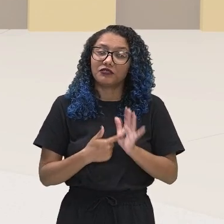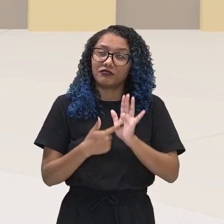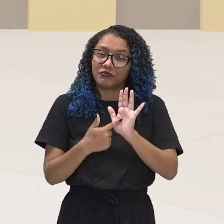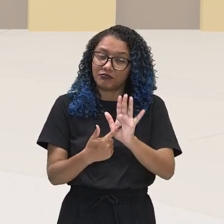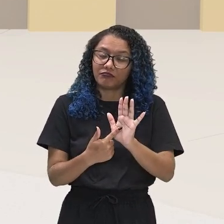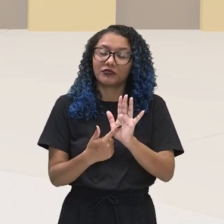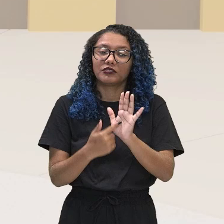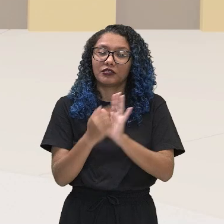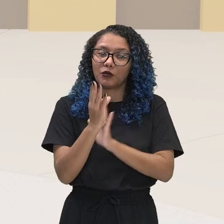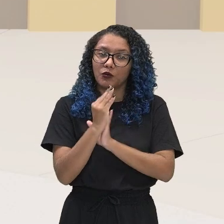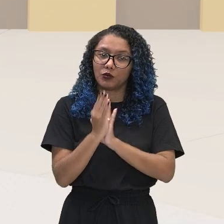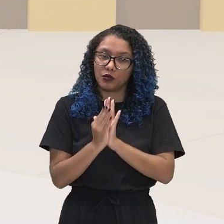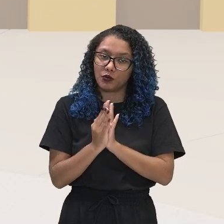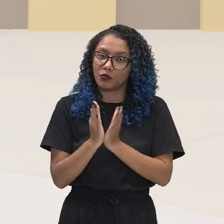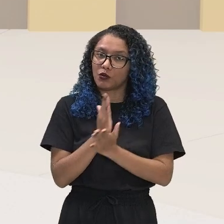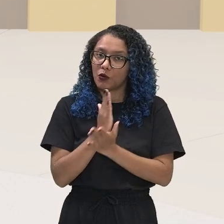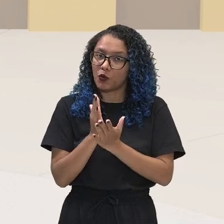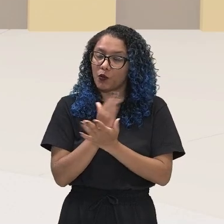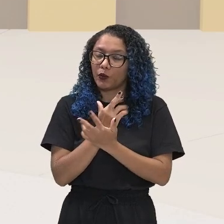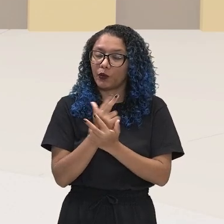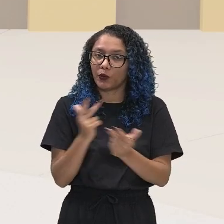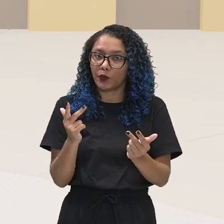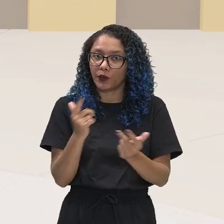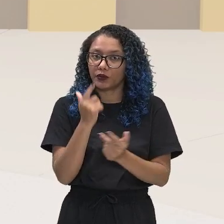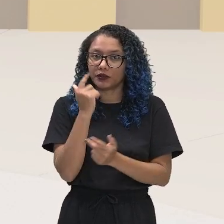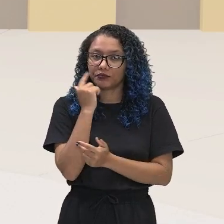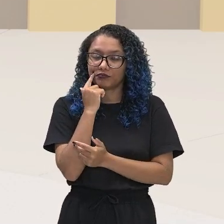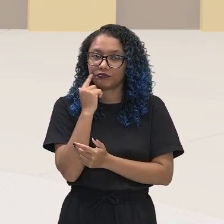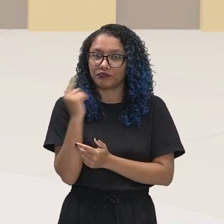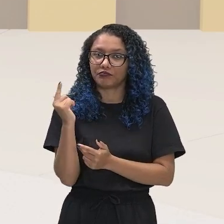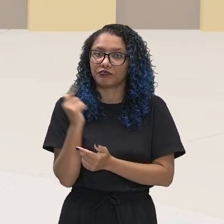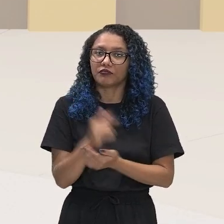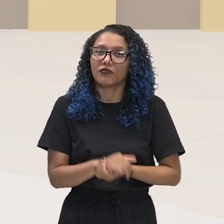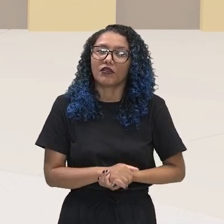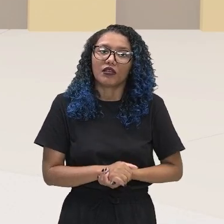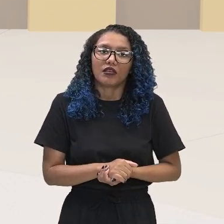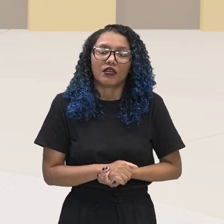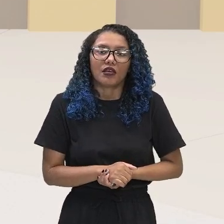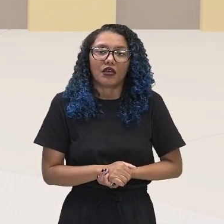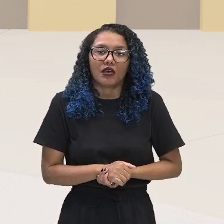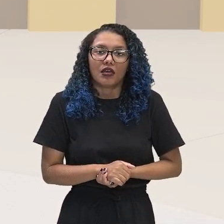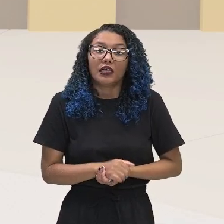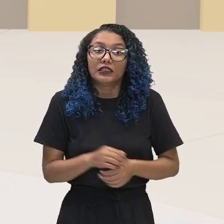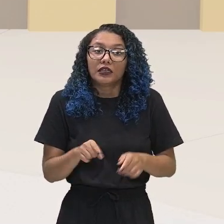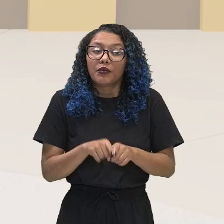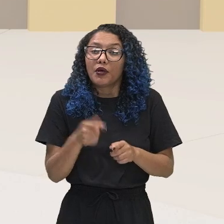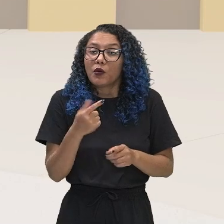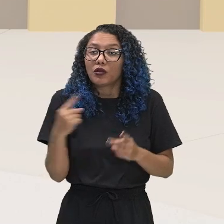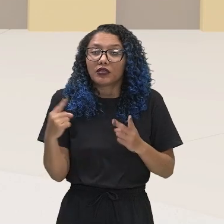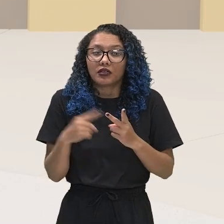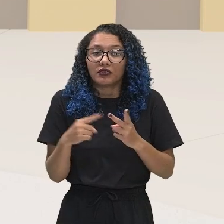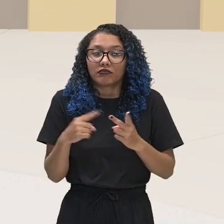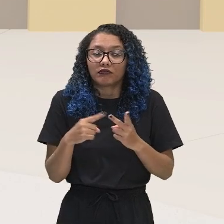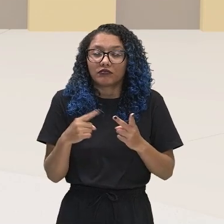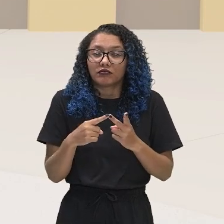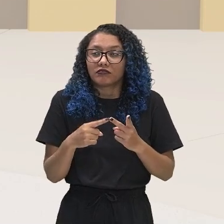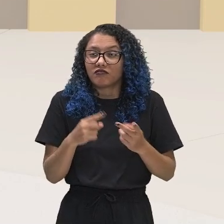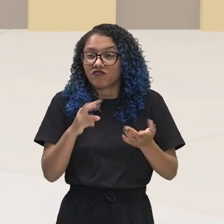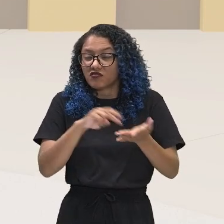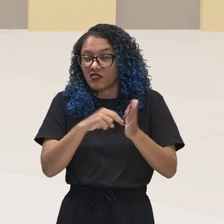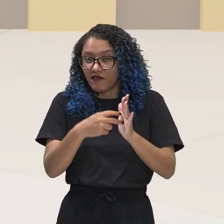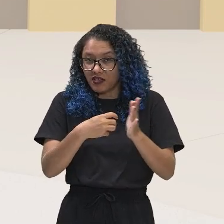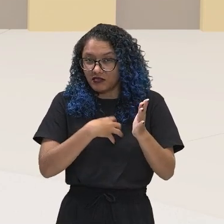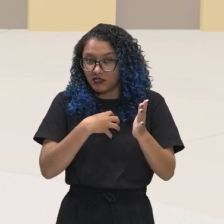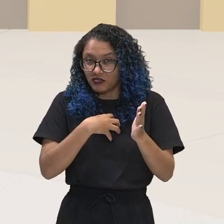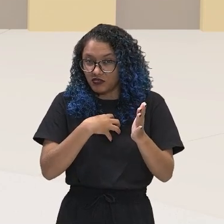isso. Então, além de quem eu sou, qual o sentido da vida? Essa é profunda. Qual